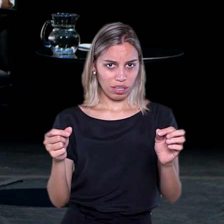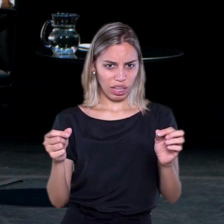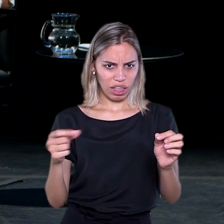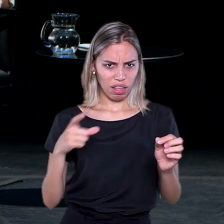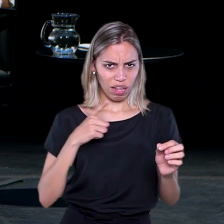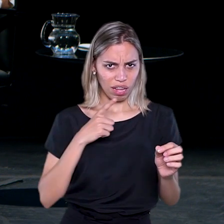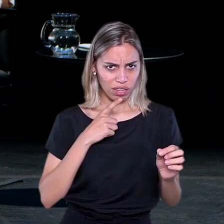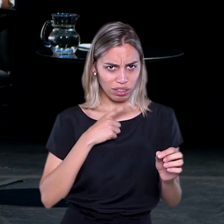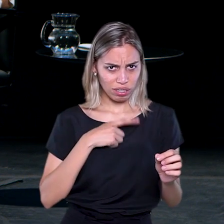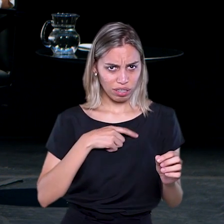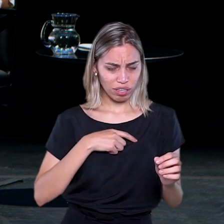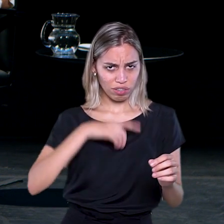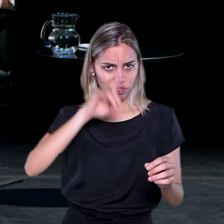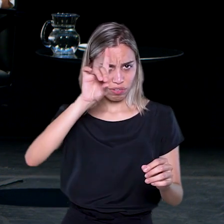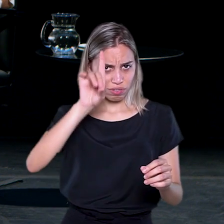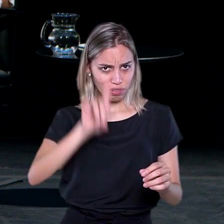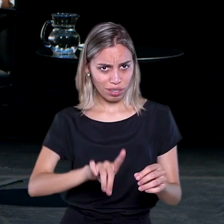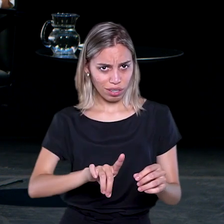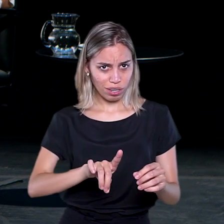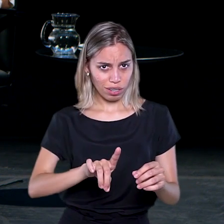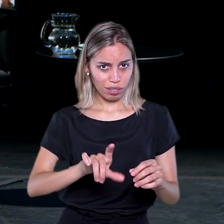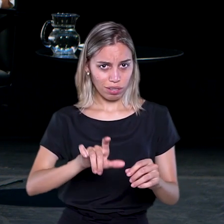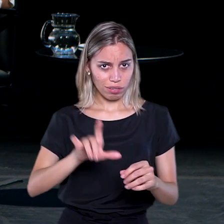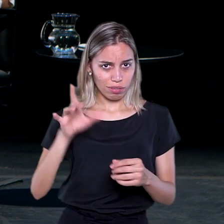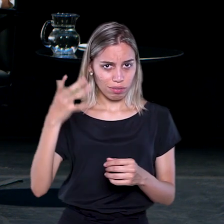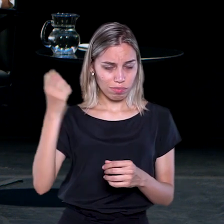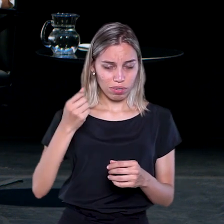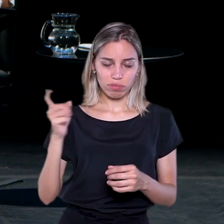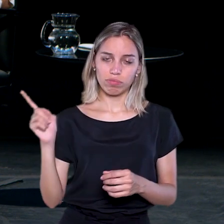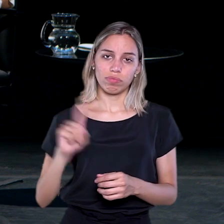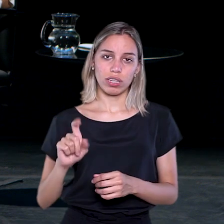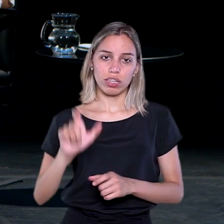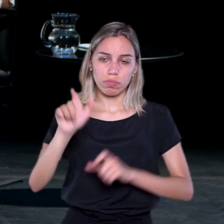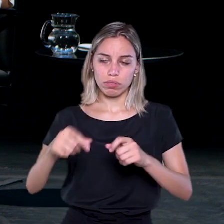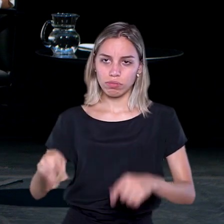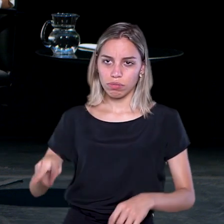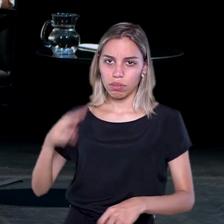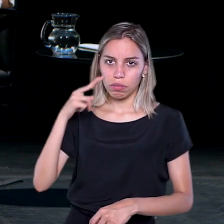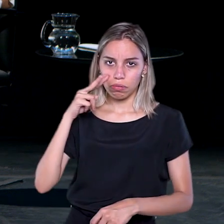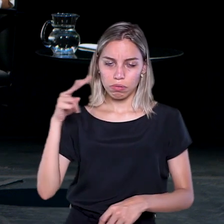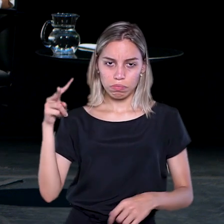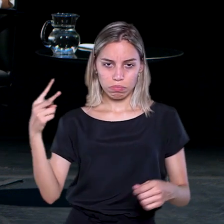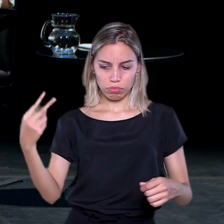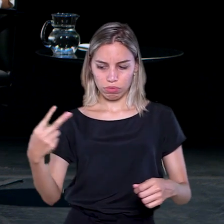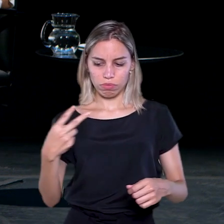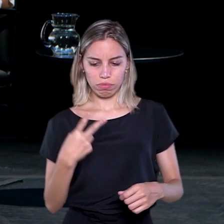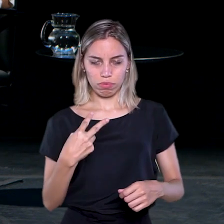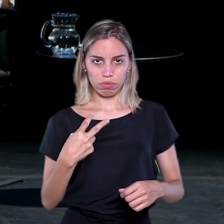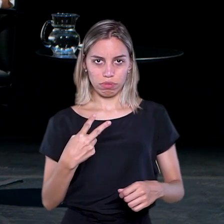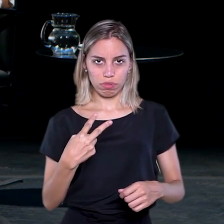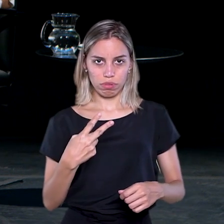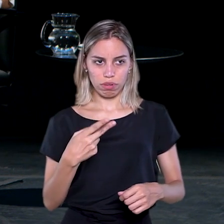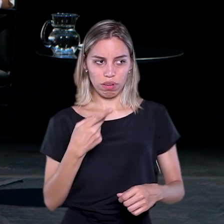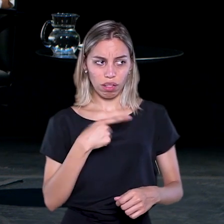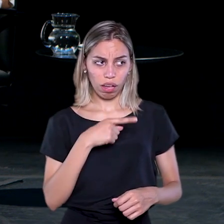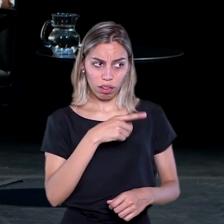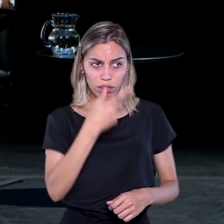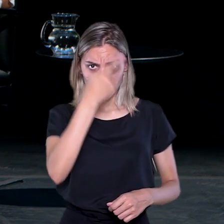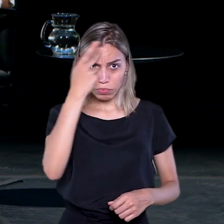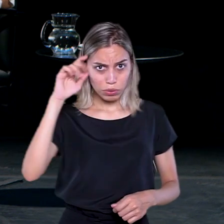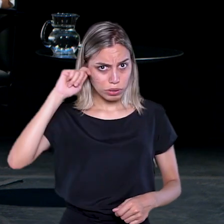da branquitude. Eu vou continuar sendo percebida socialmente como uma mulher negra. Eu não vou deixar de sofrer racismo. Do mesmo modo,